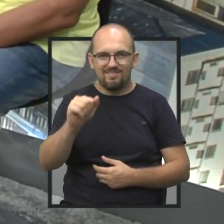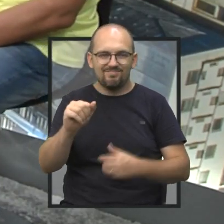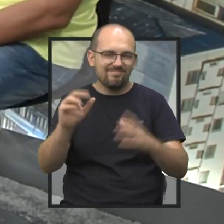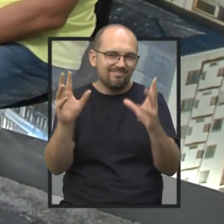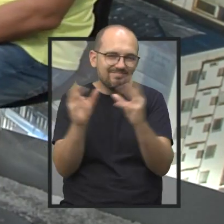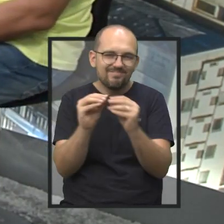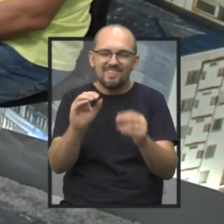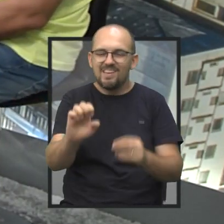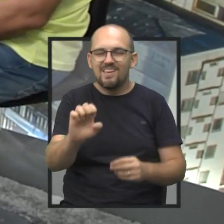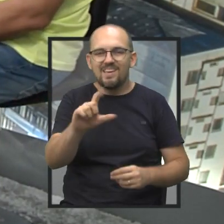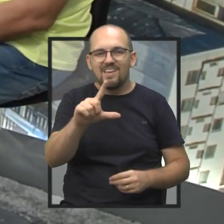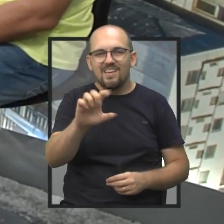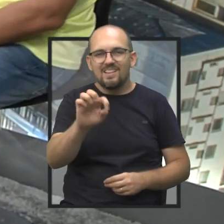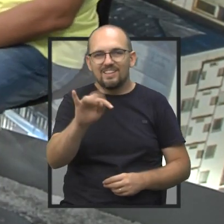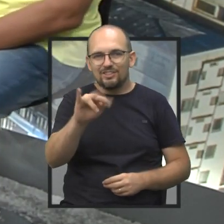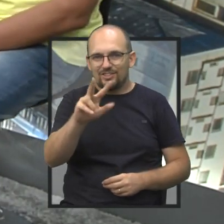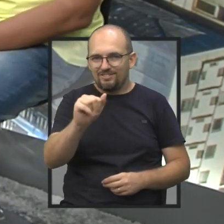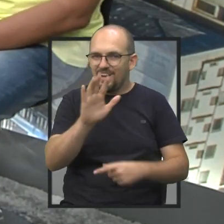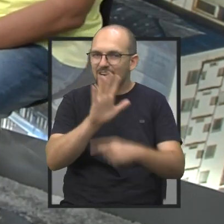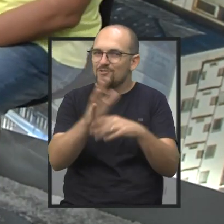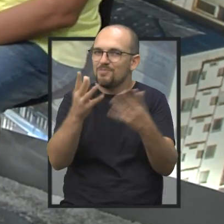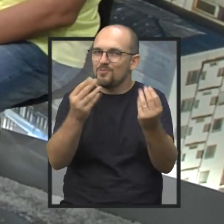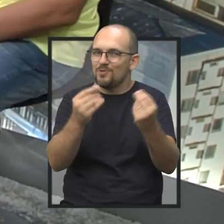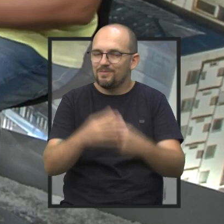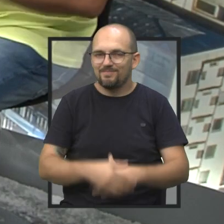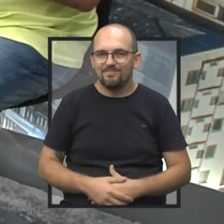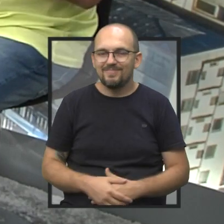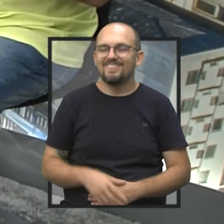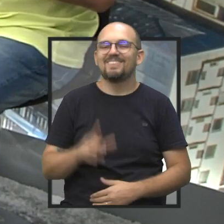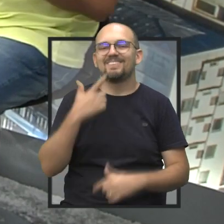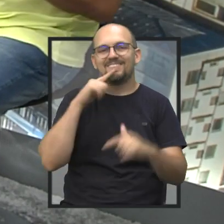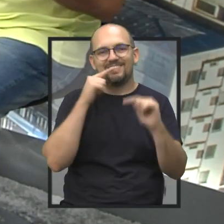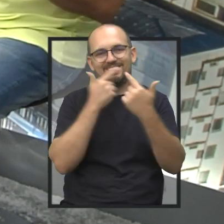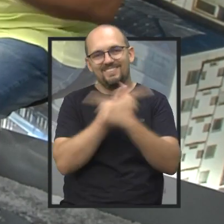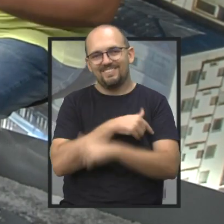que tanto ajudam a população. Ângelo, essa daí, ó, não precisa, né?